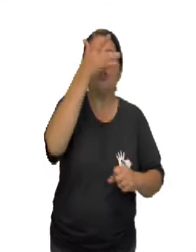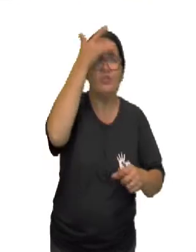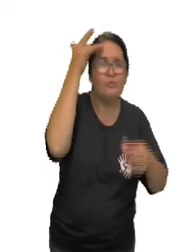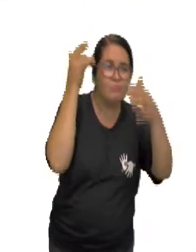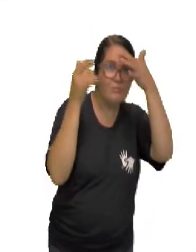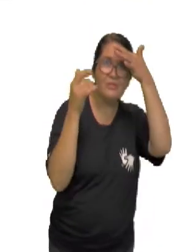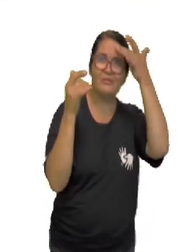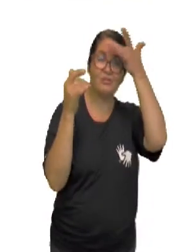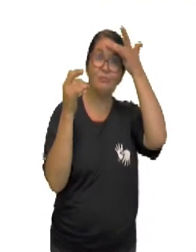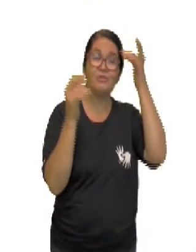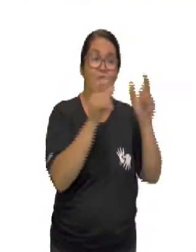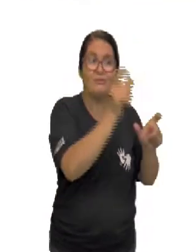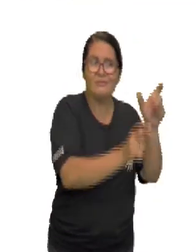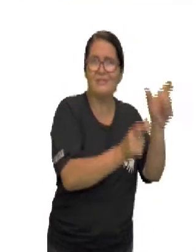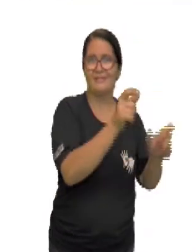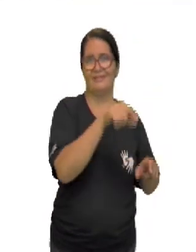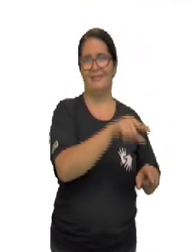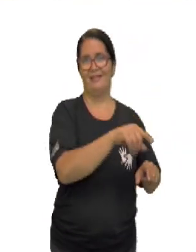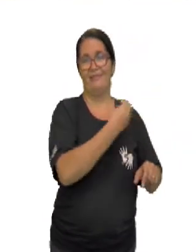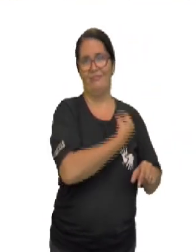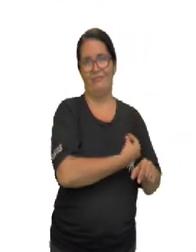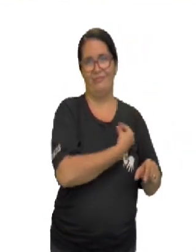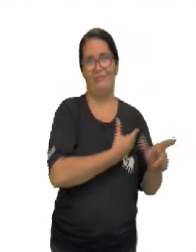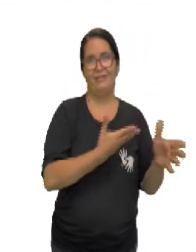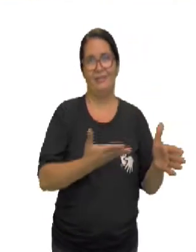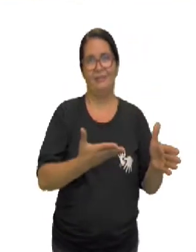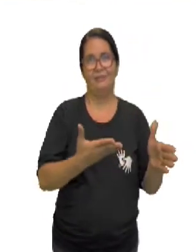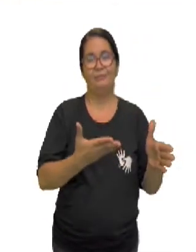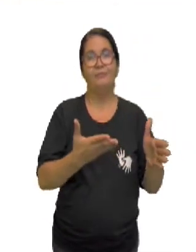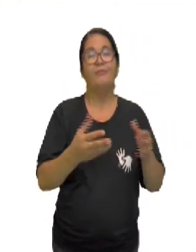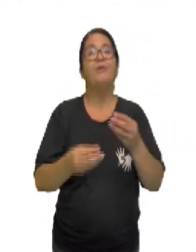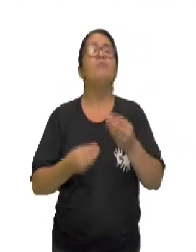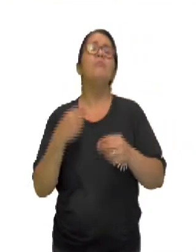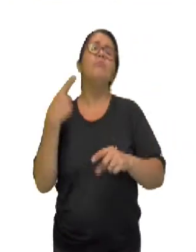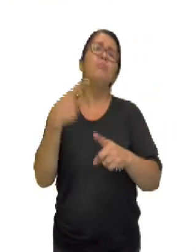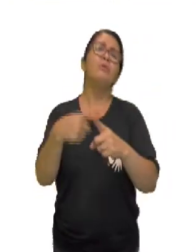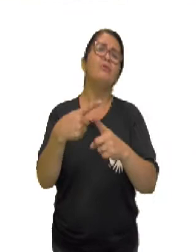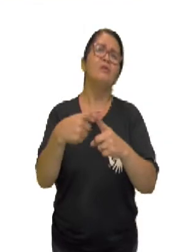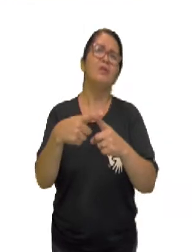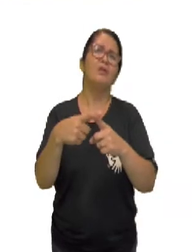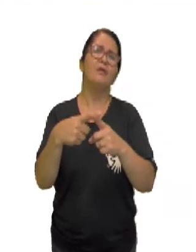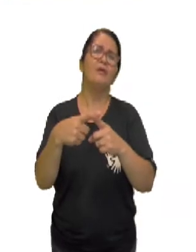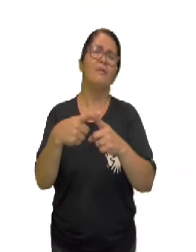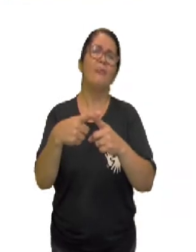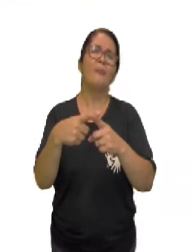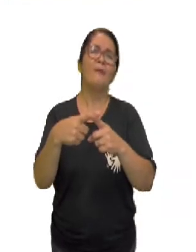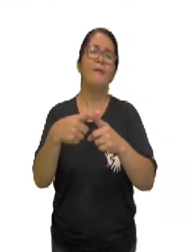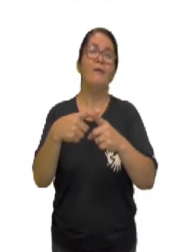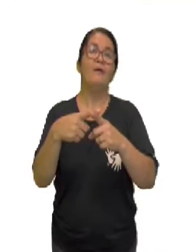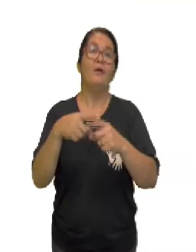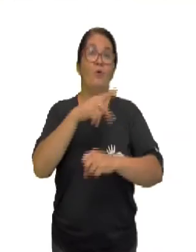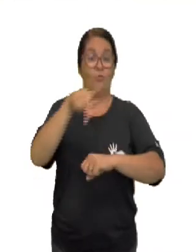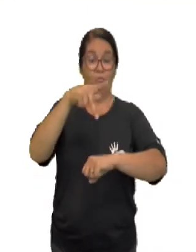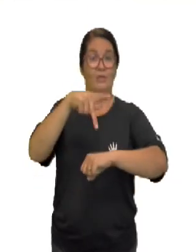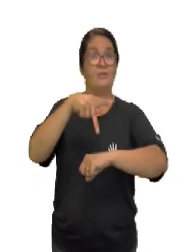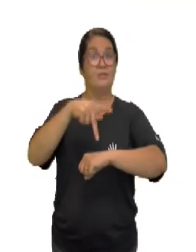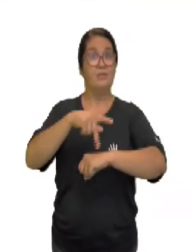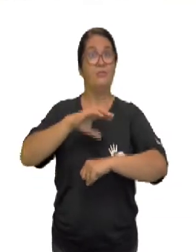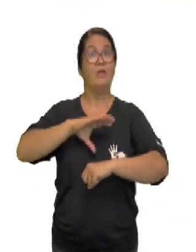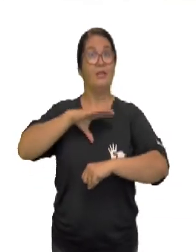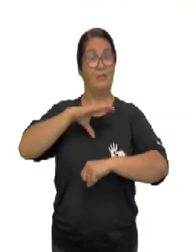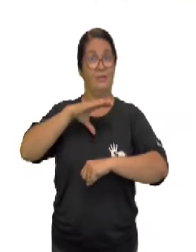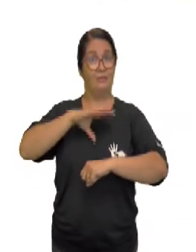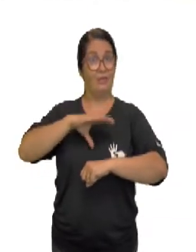Canadá, a latitude do Canadá ela é muito alta. Então,